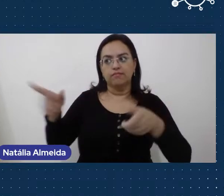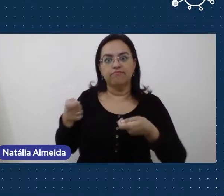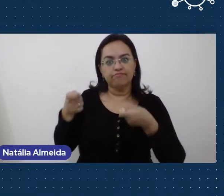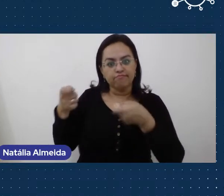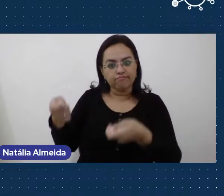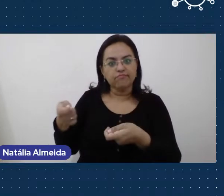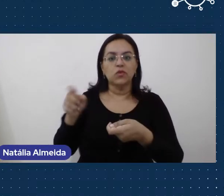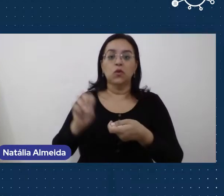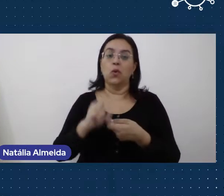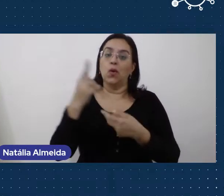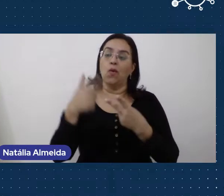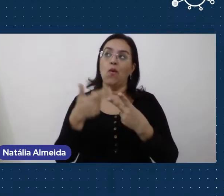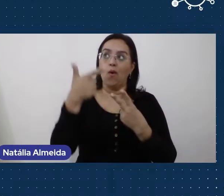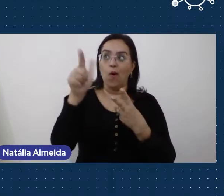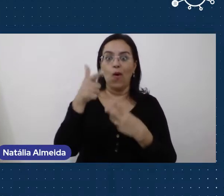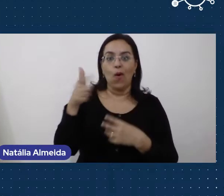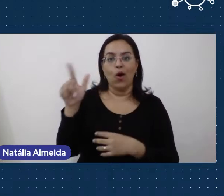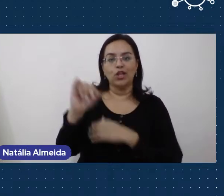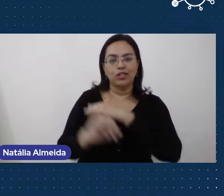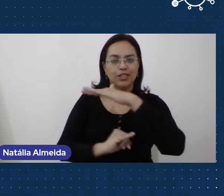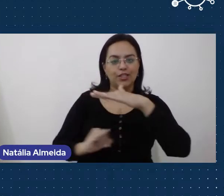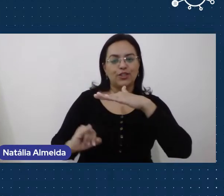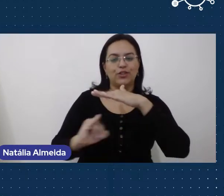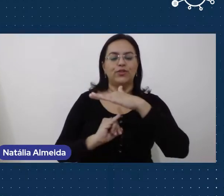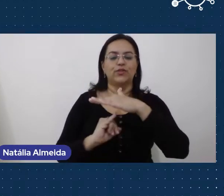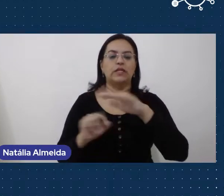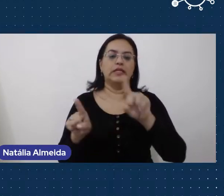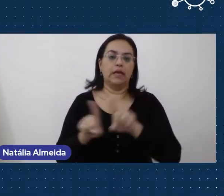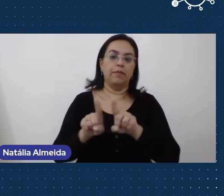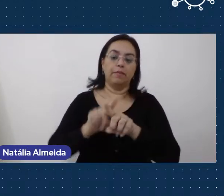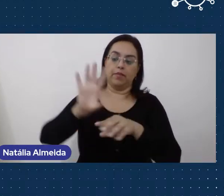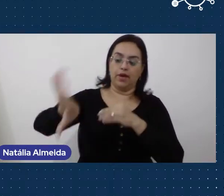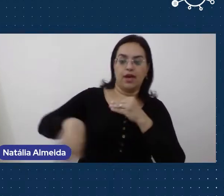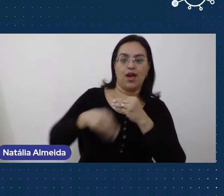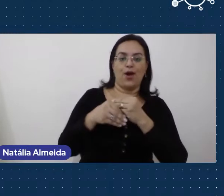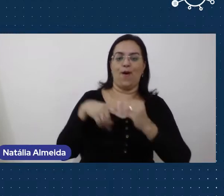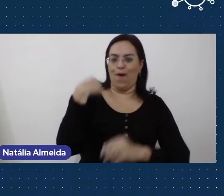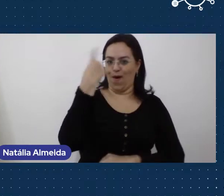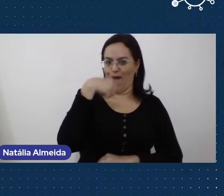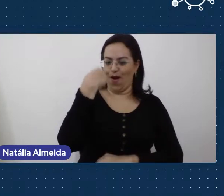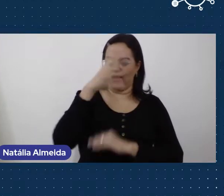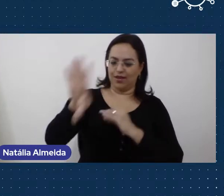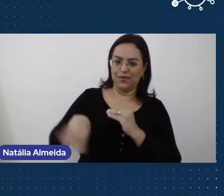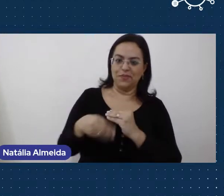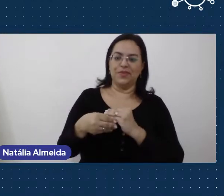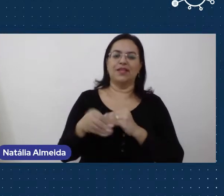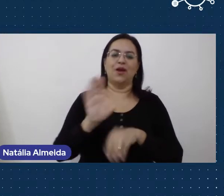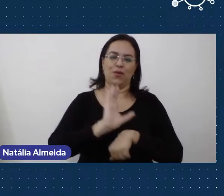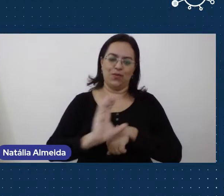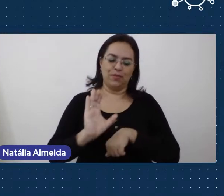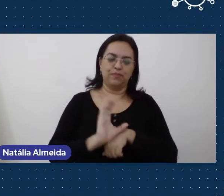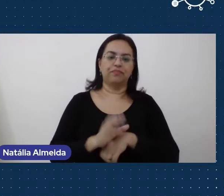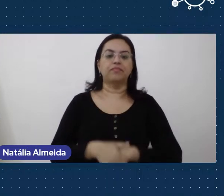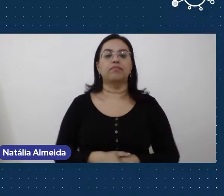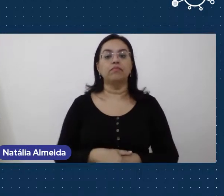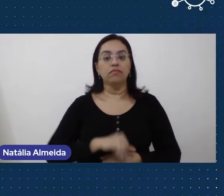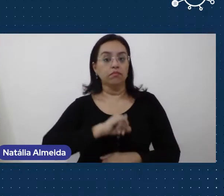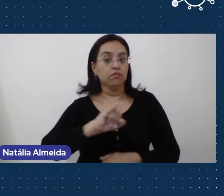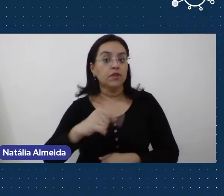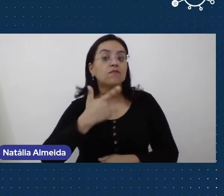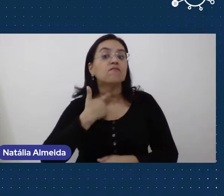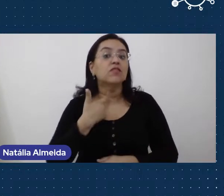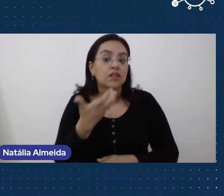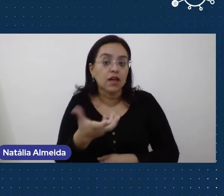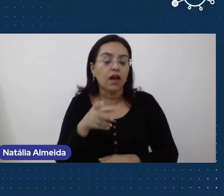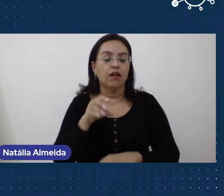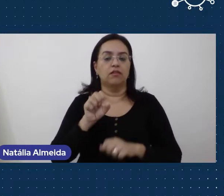em algumas outras instituições, até como hora complementar. Então, quem desejar, preencha aí o formulário